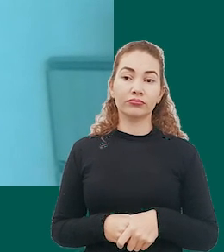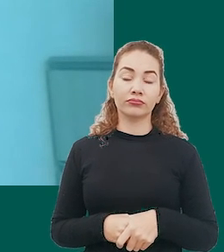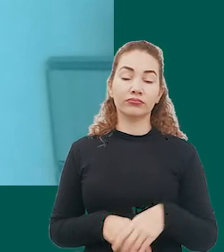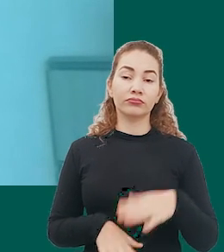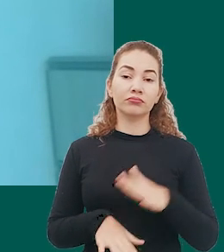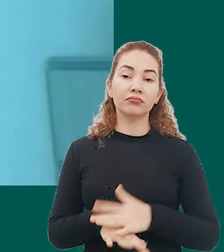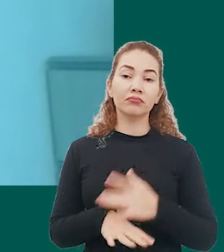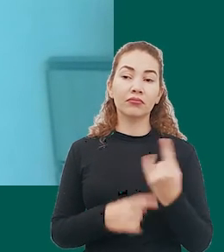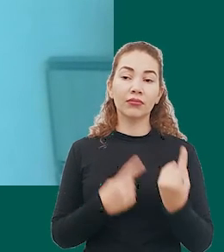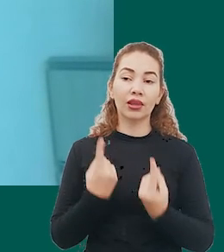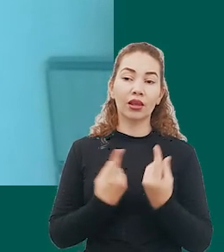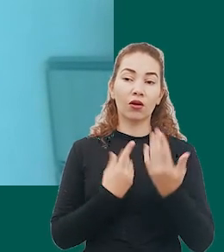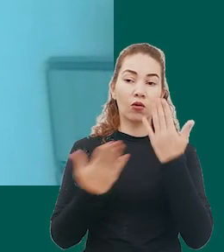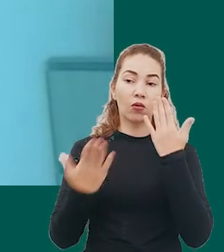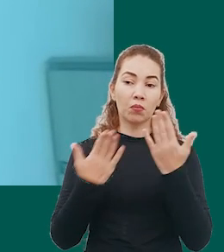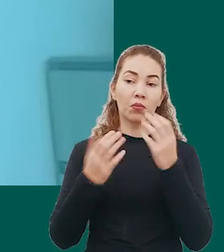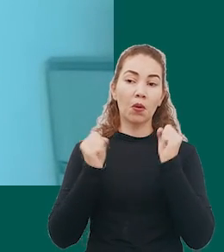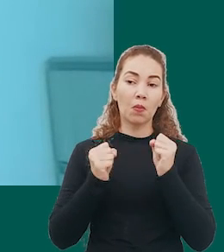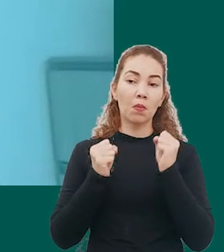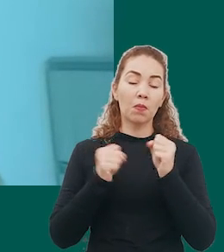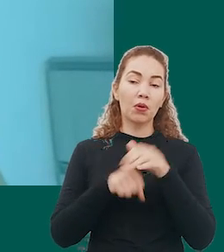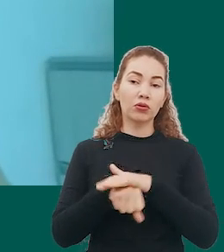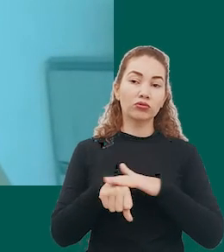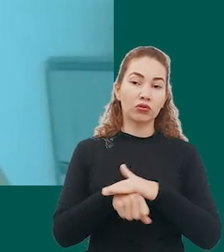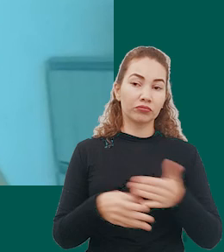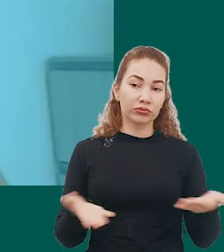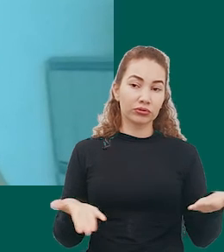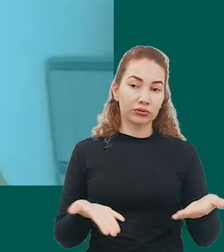Mais alguma dúvida, pessoal, que a gente pode estar conversando?